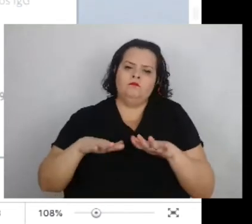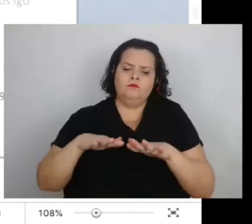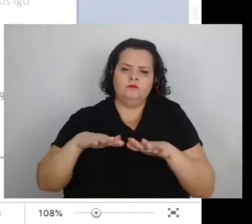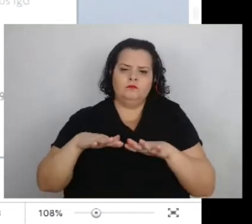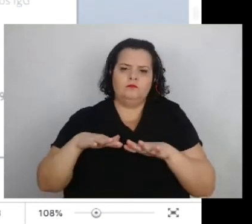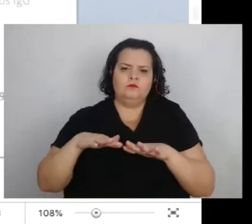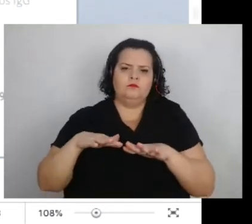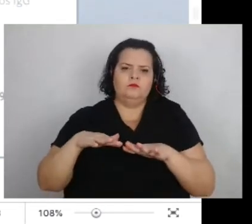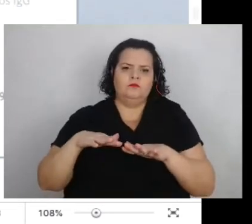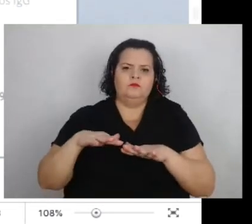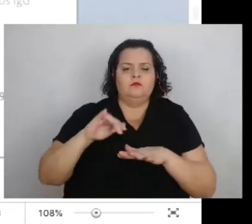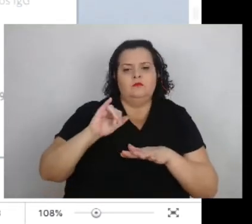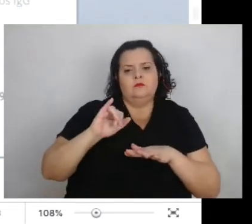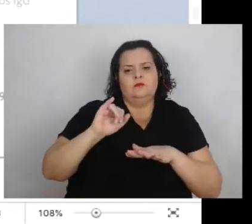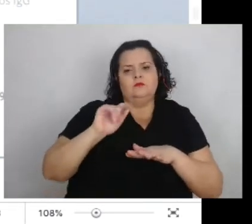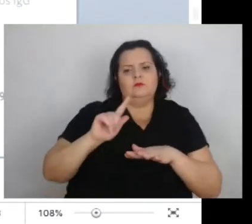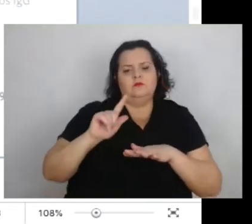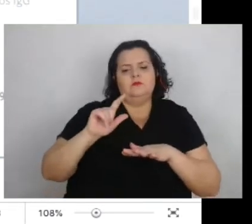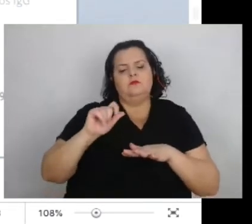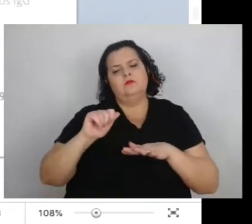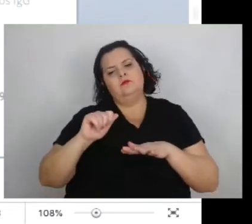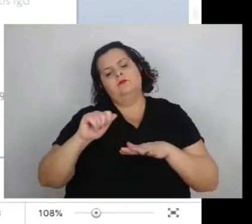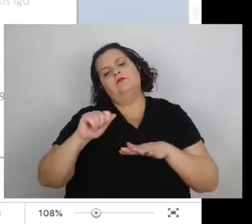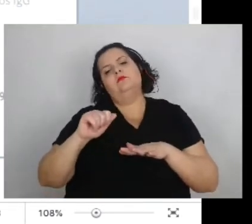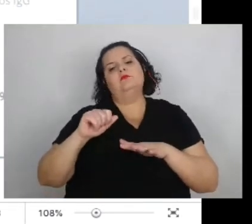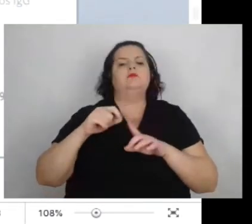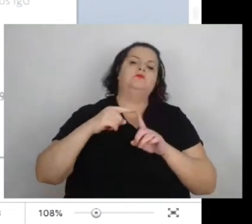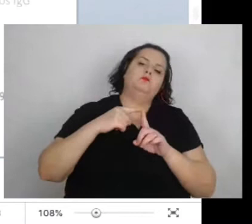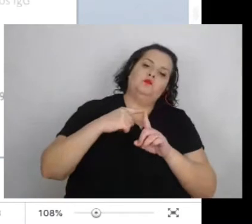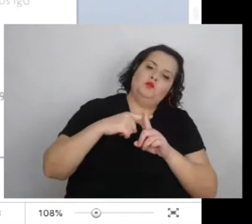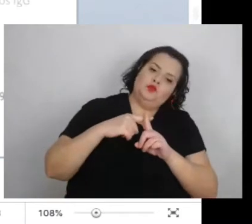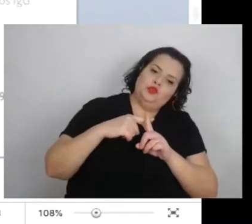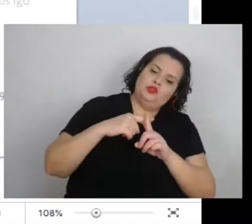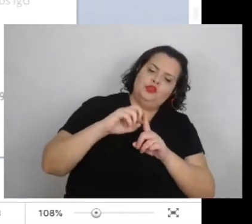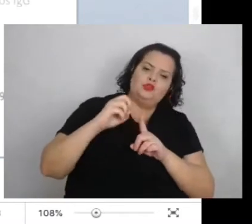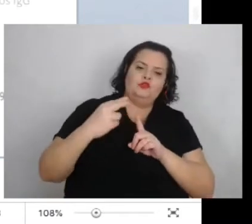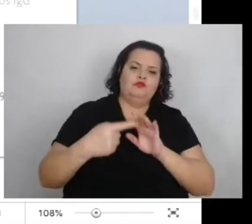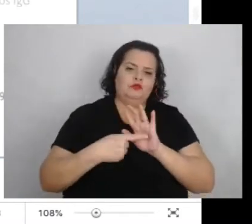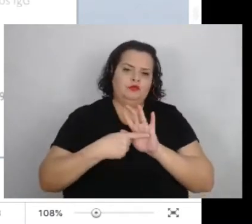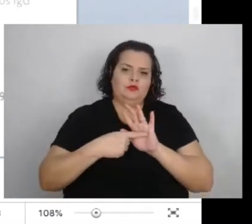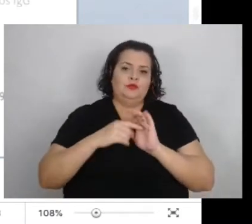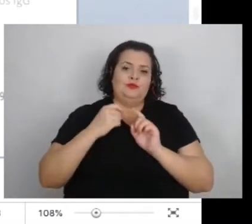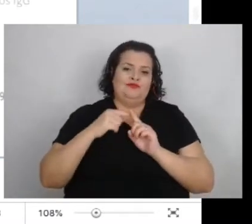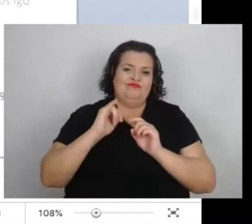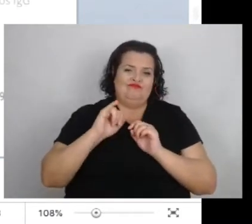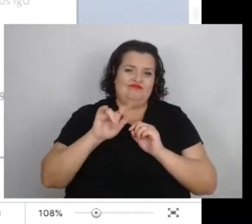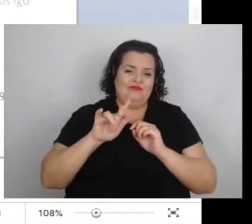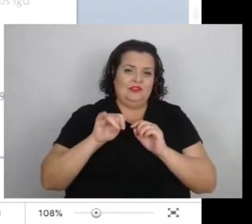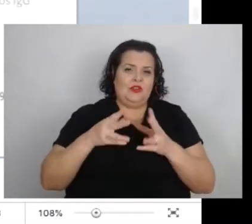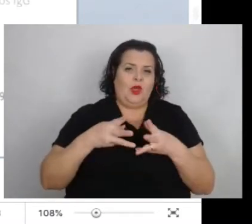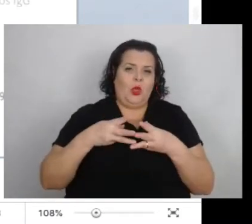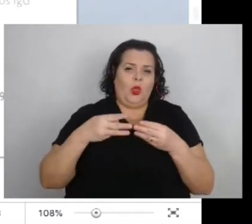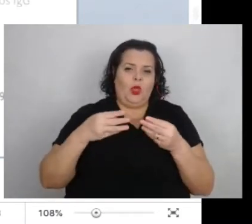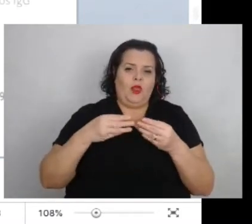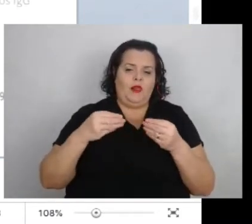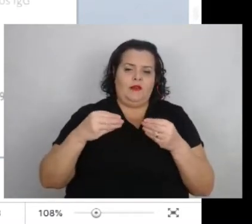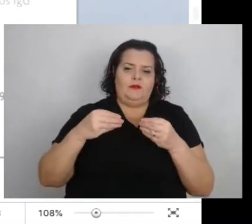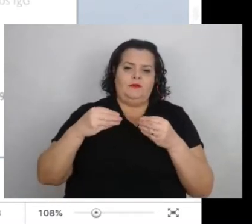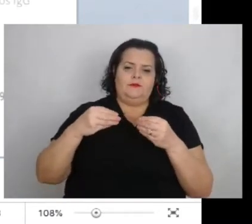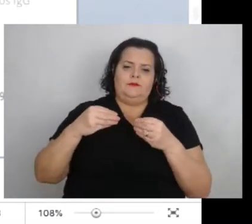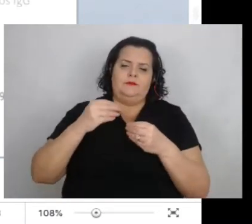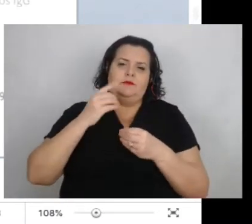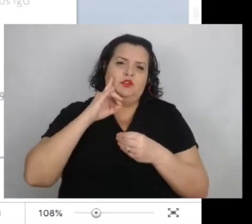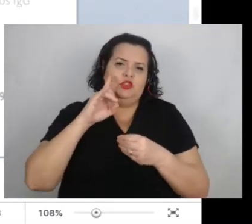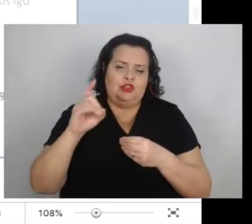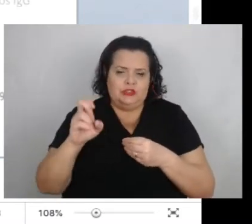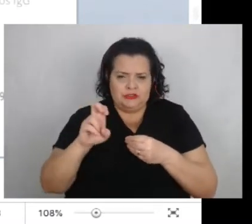apresentam ainda IgA, a IgA é mais sensível que a IgM, ela pode aparecer no 5º, 6º dia, mas em